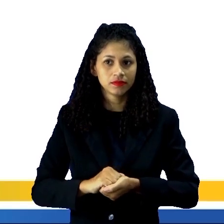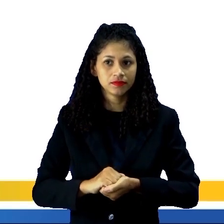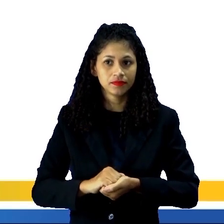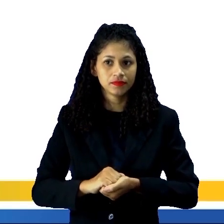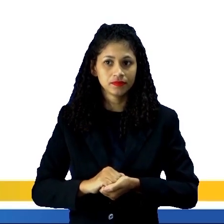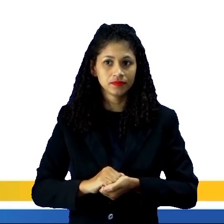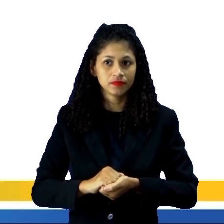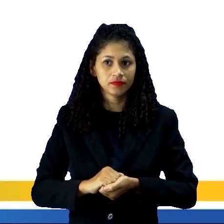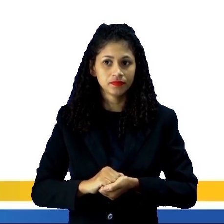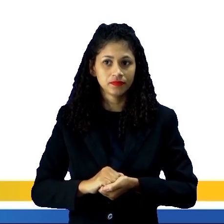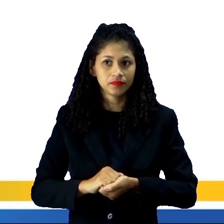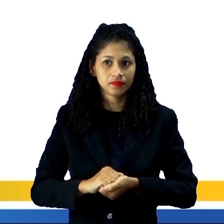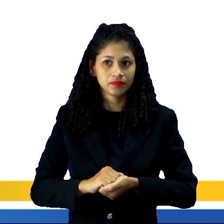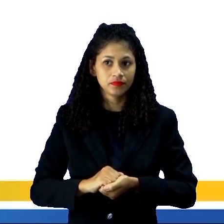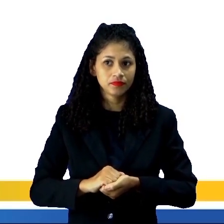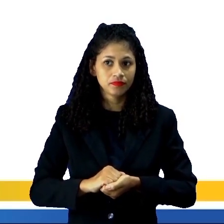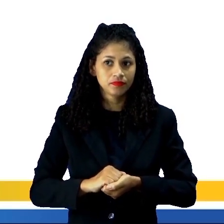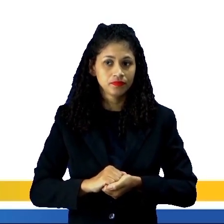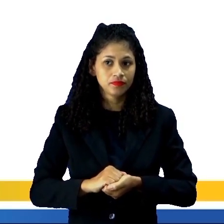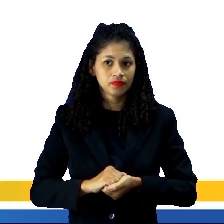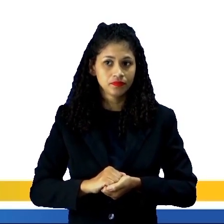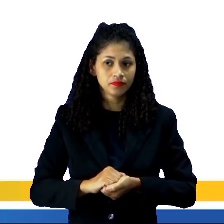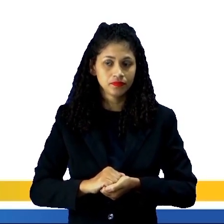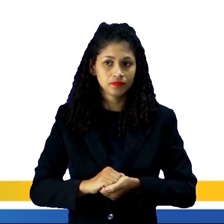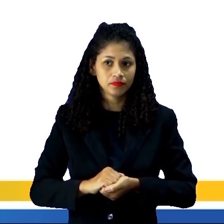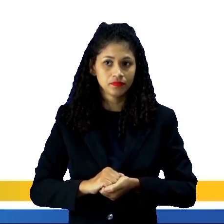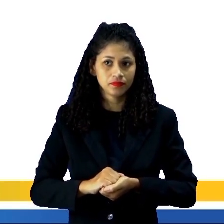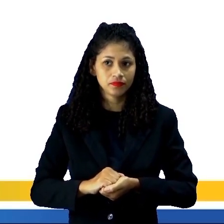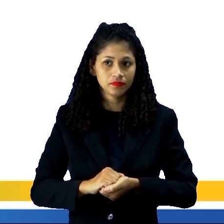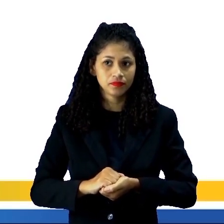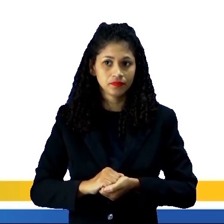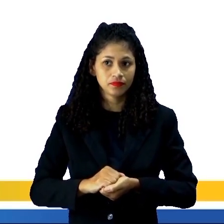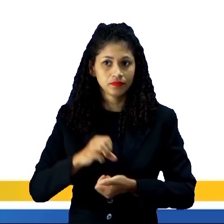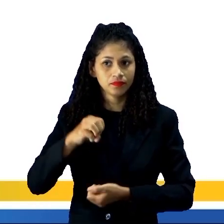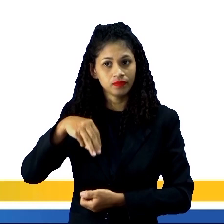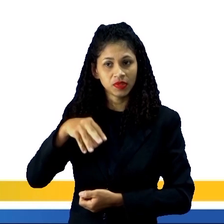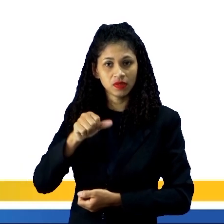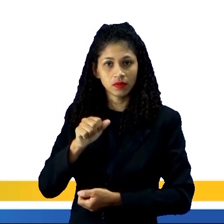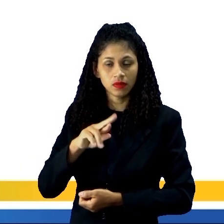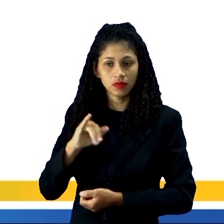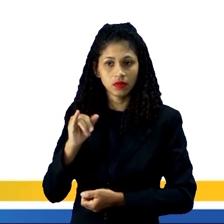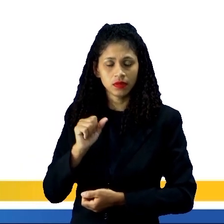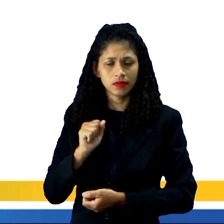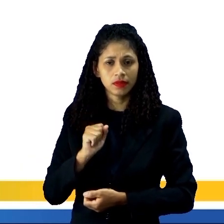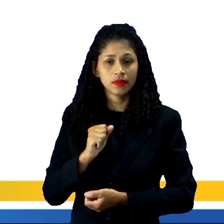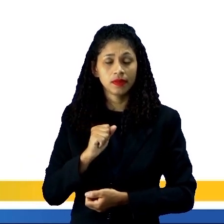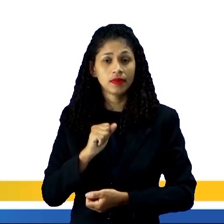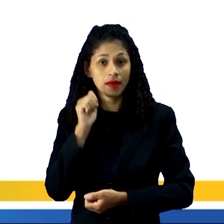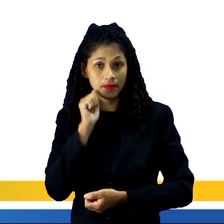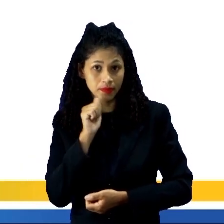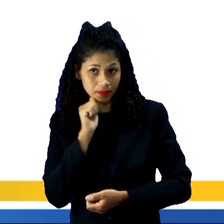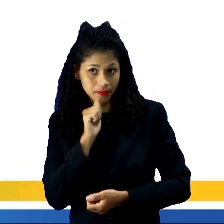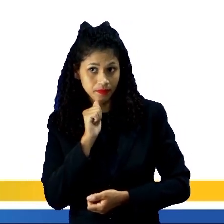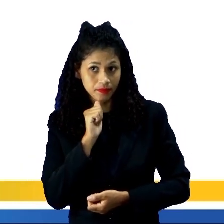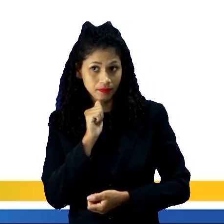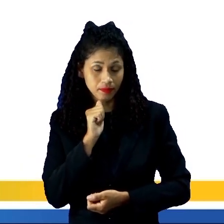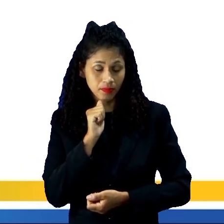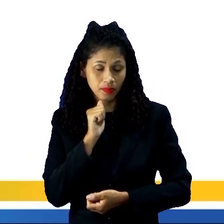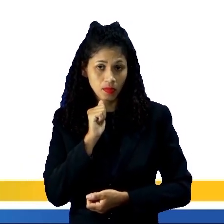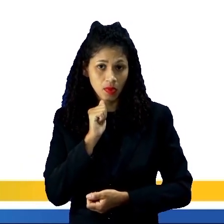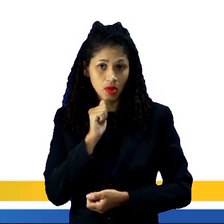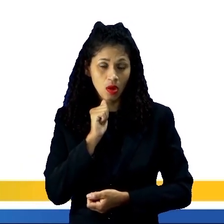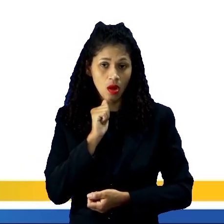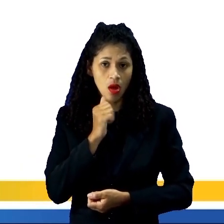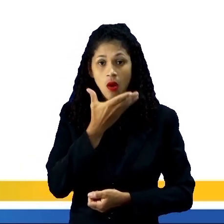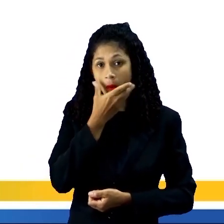girl, parents are famous doctors. Maria é a garota, os